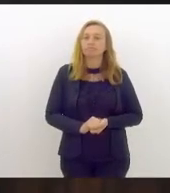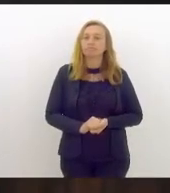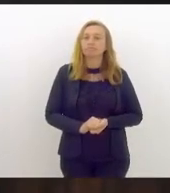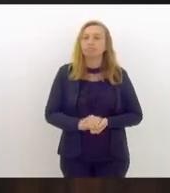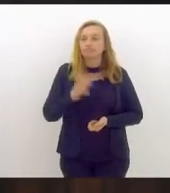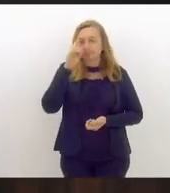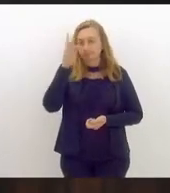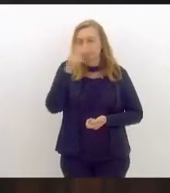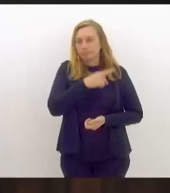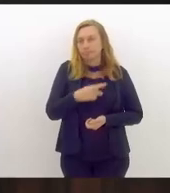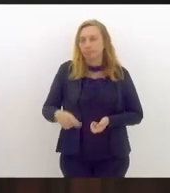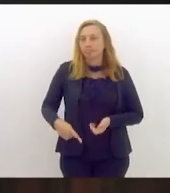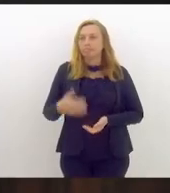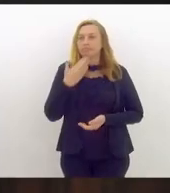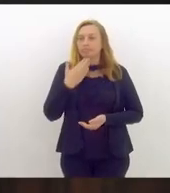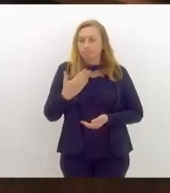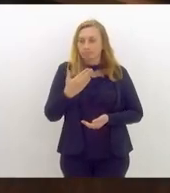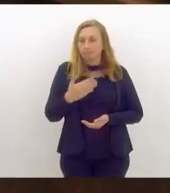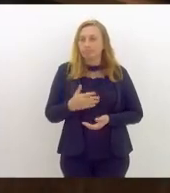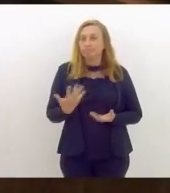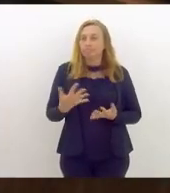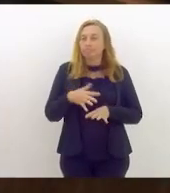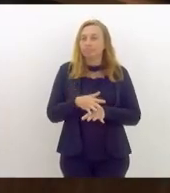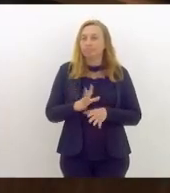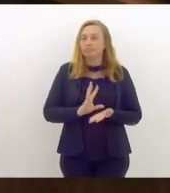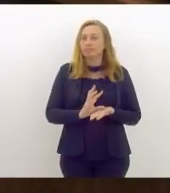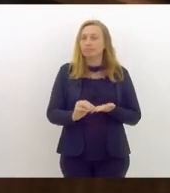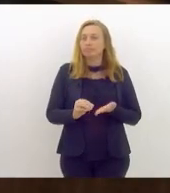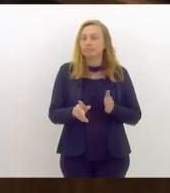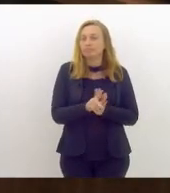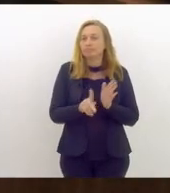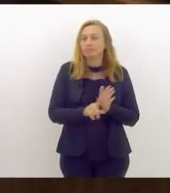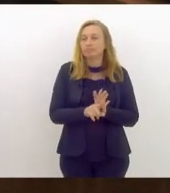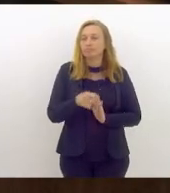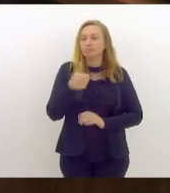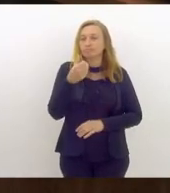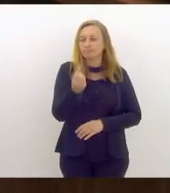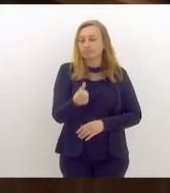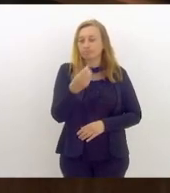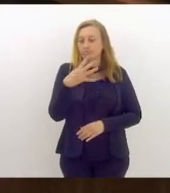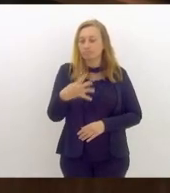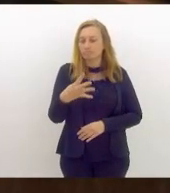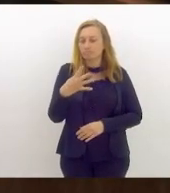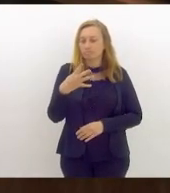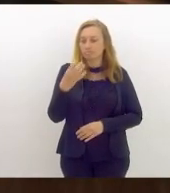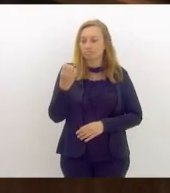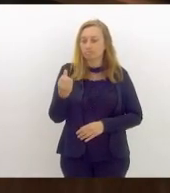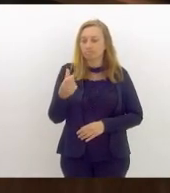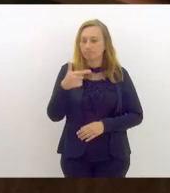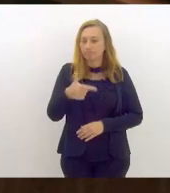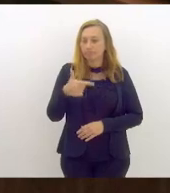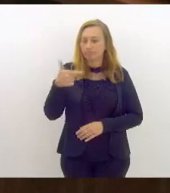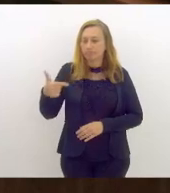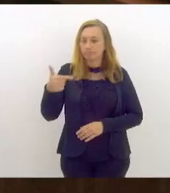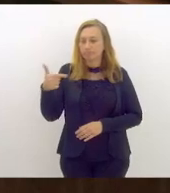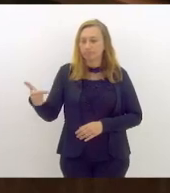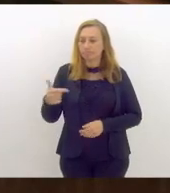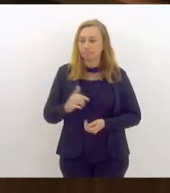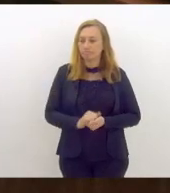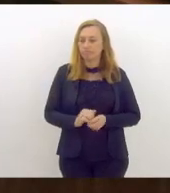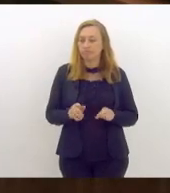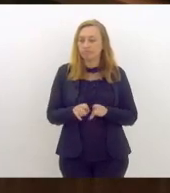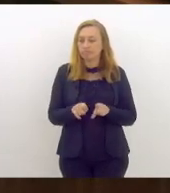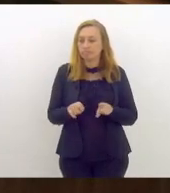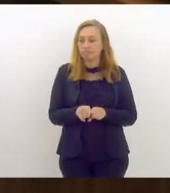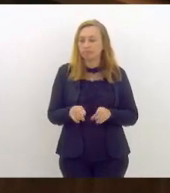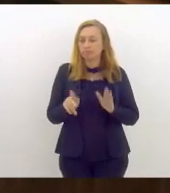Senhor presidente, eu queria solicitar a Vossa Excelência a inclusão na pauta do projeto de lei 6462 de 22 e também